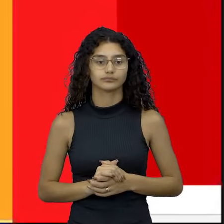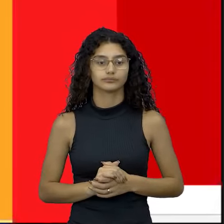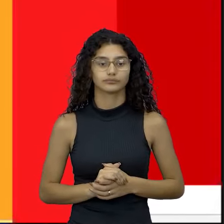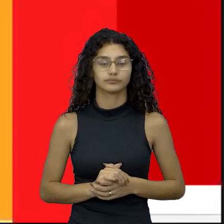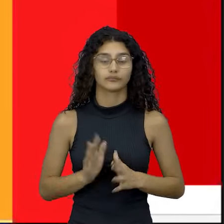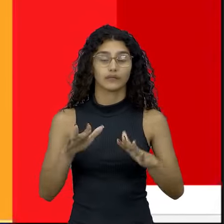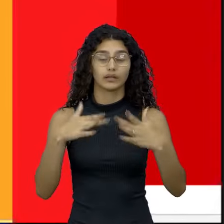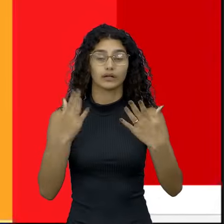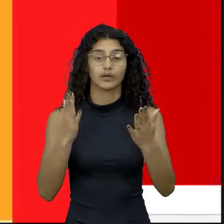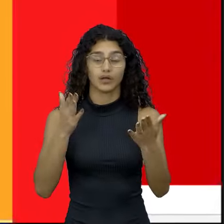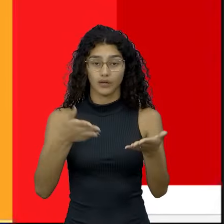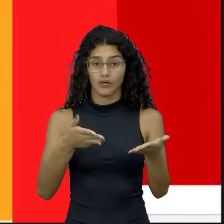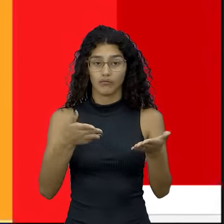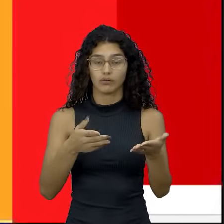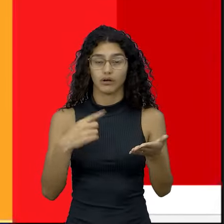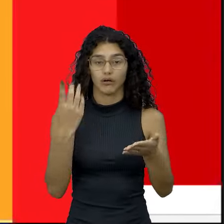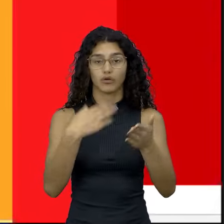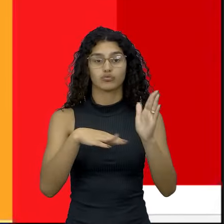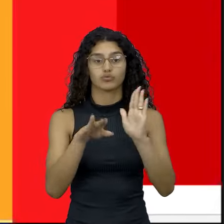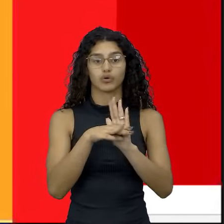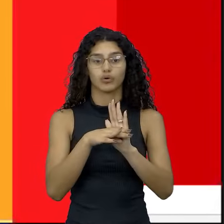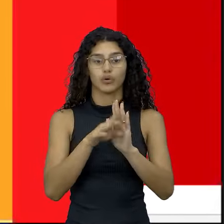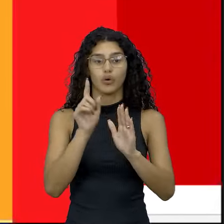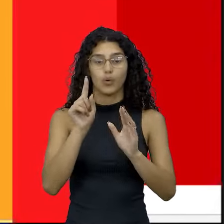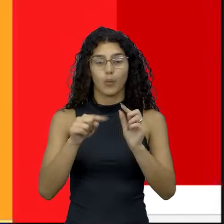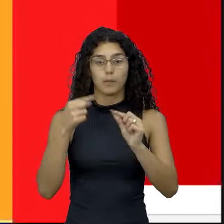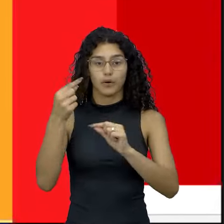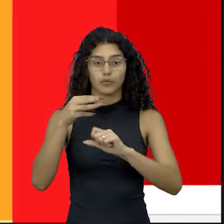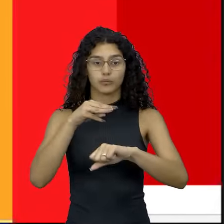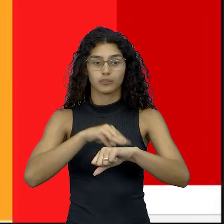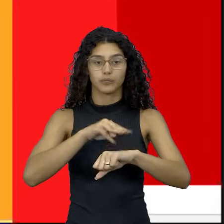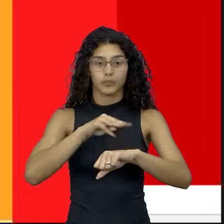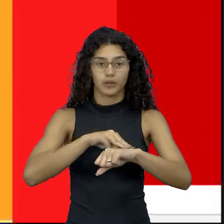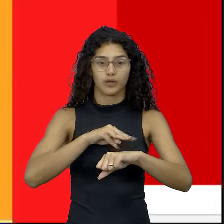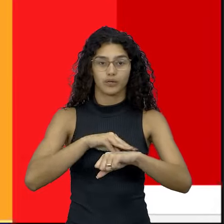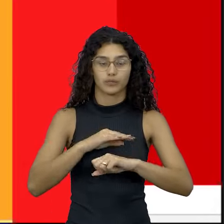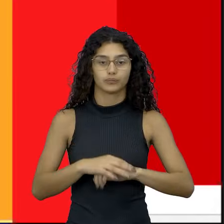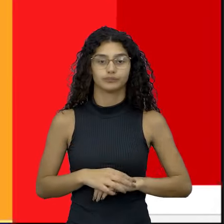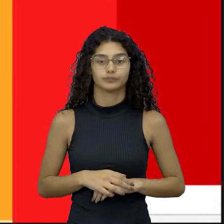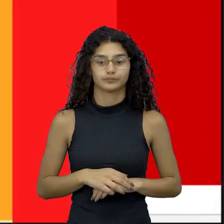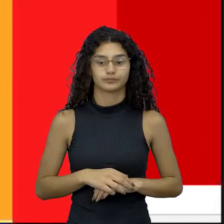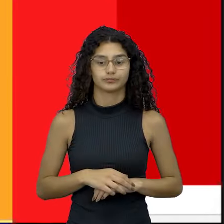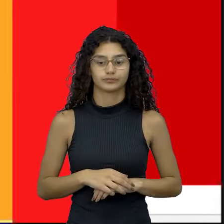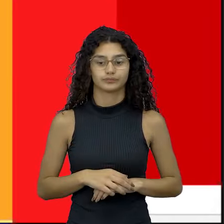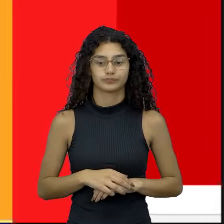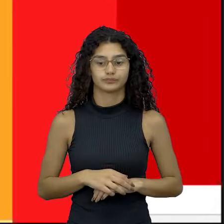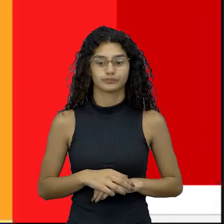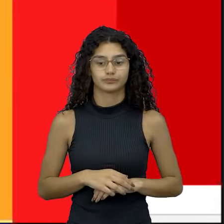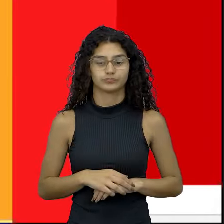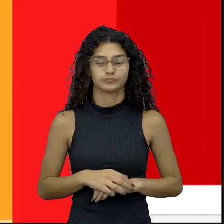Então, nós chegamos aqui no próximo, né? Estamos chegando aqui no próximo momento.